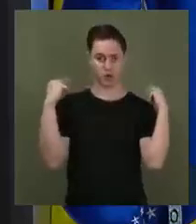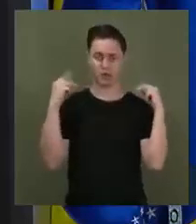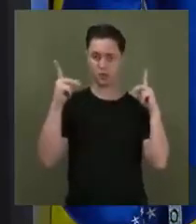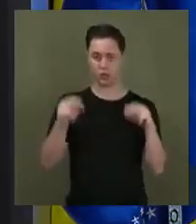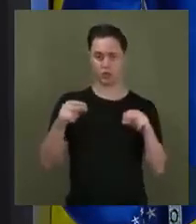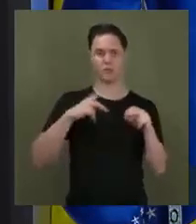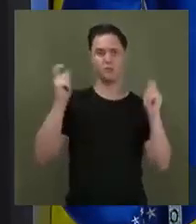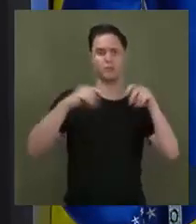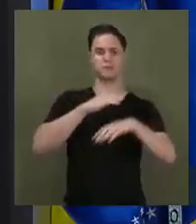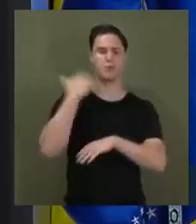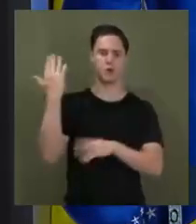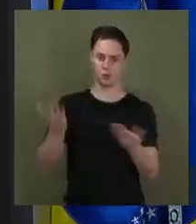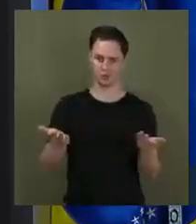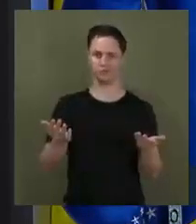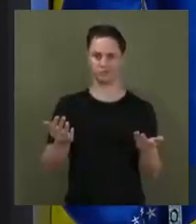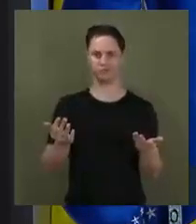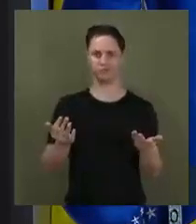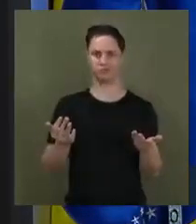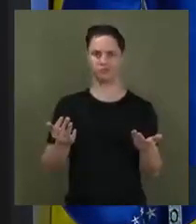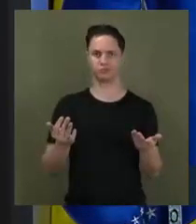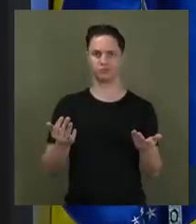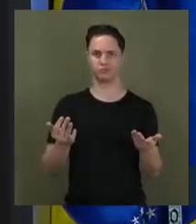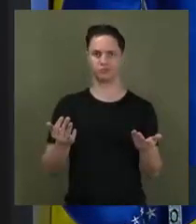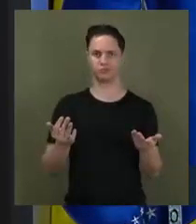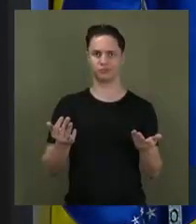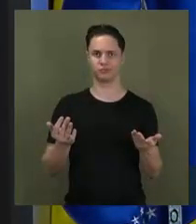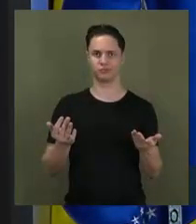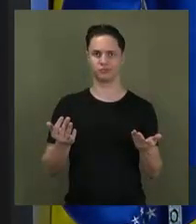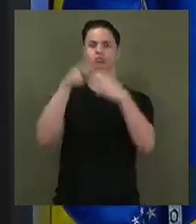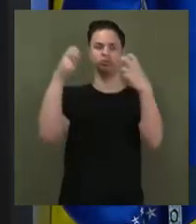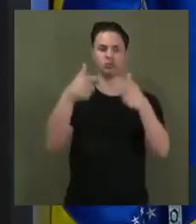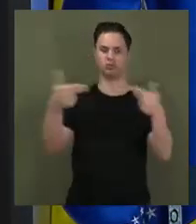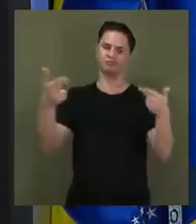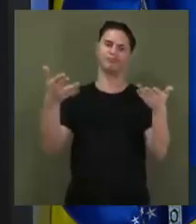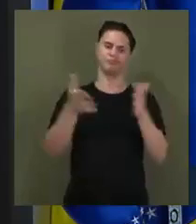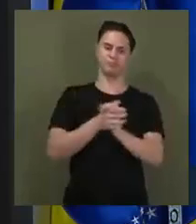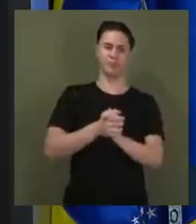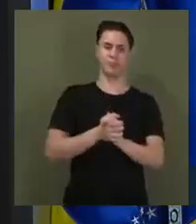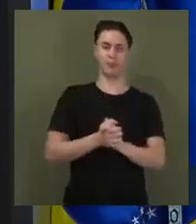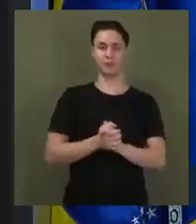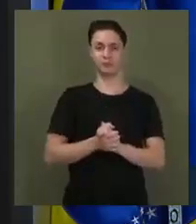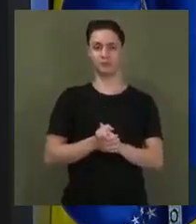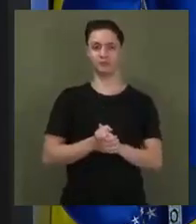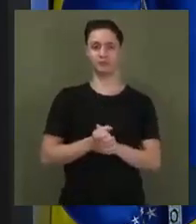morrer subitamente e ter fatalidade indesejável.